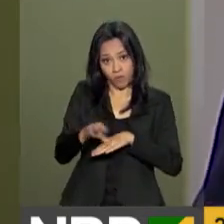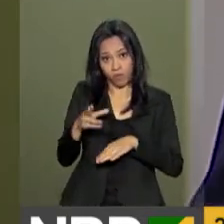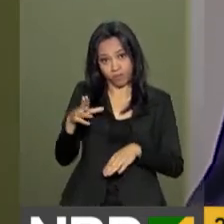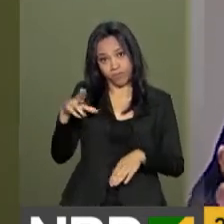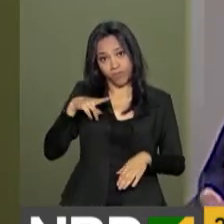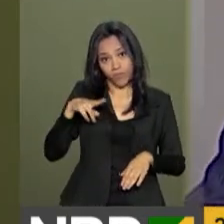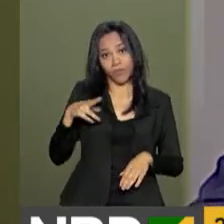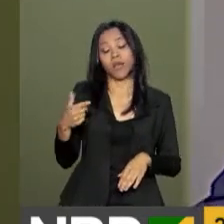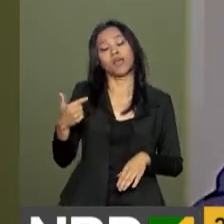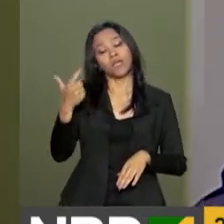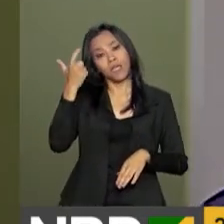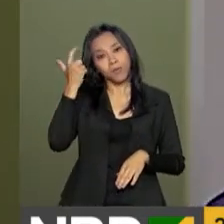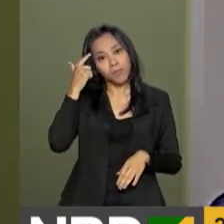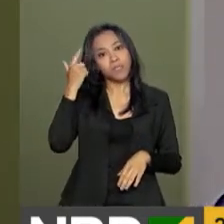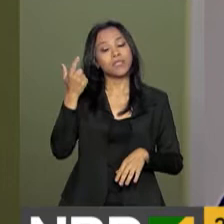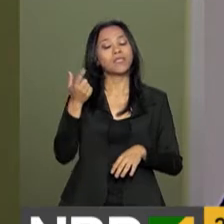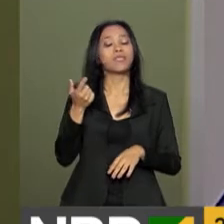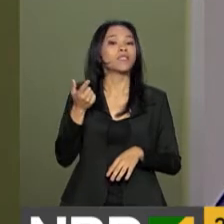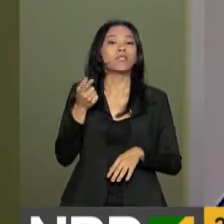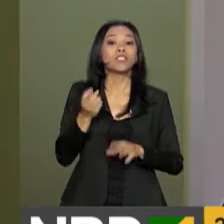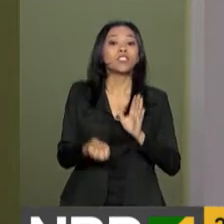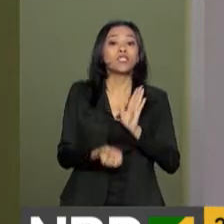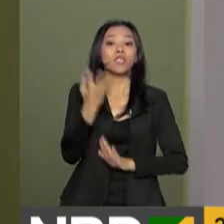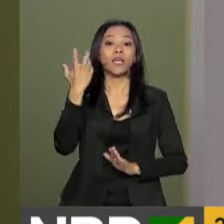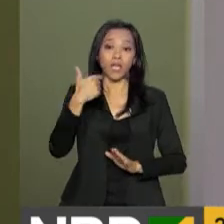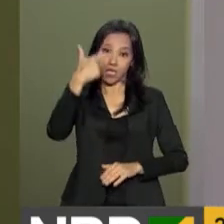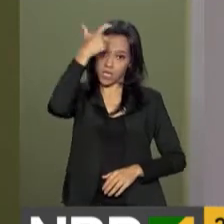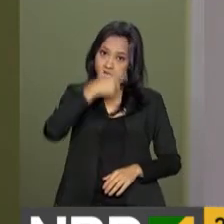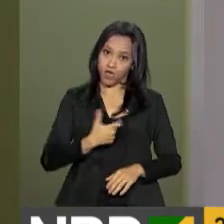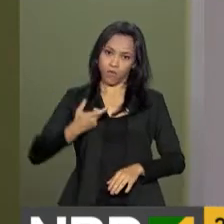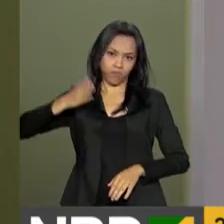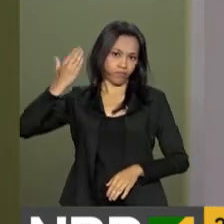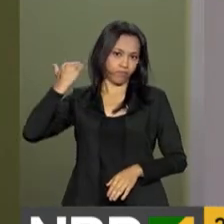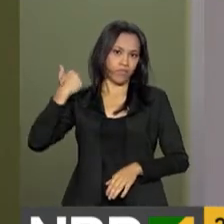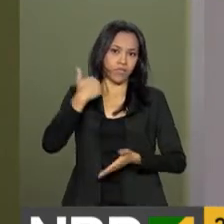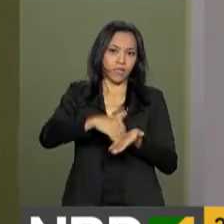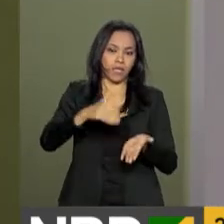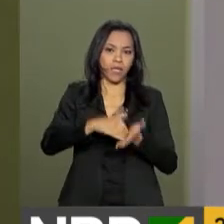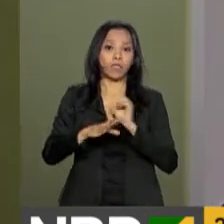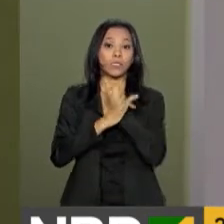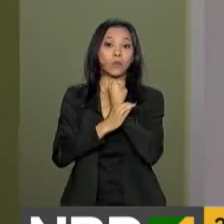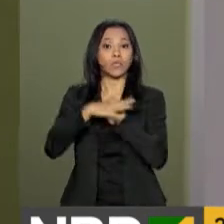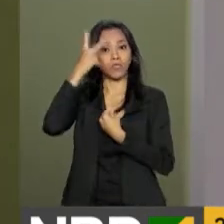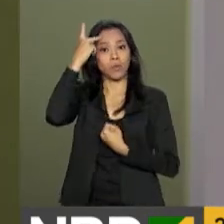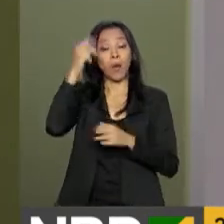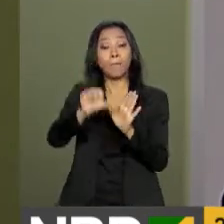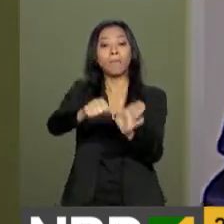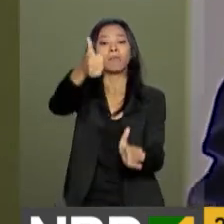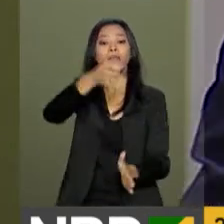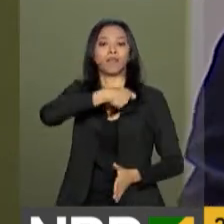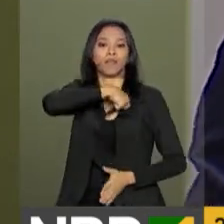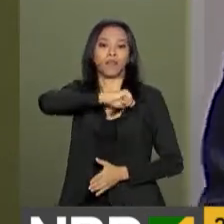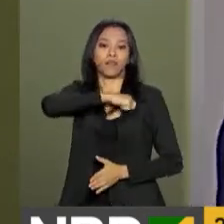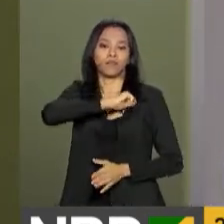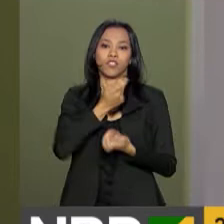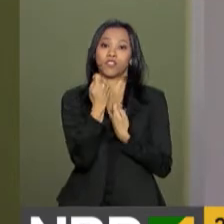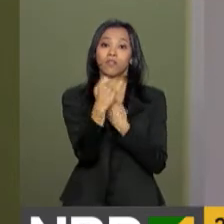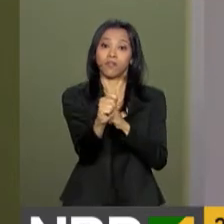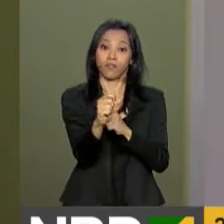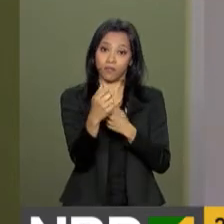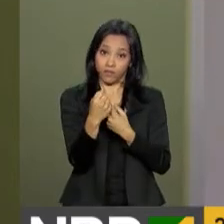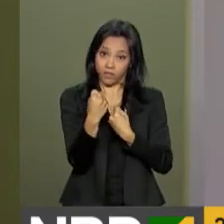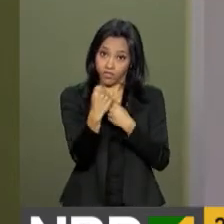levou a criar então secretário da segurança pública em são paulo a 1ª delegacia de defesa da mulher parece uma coisa